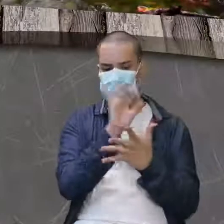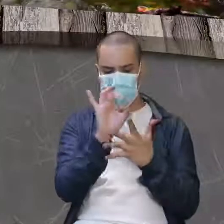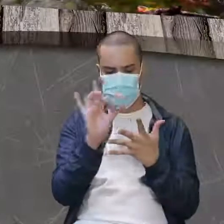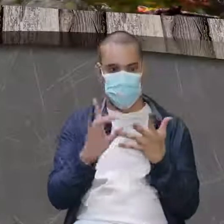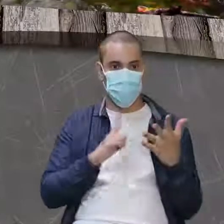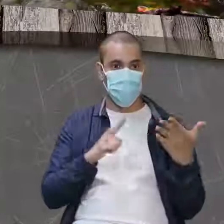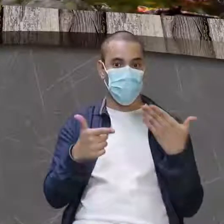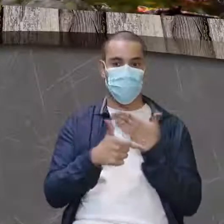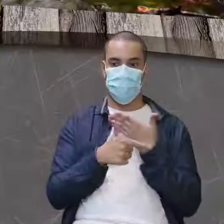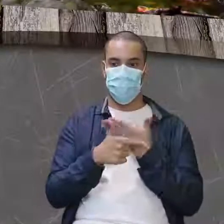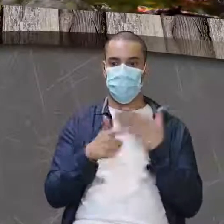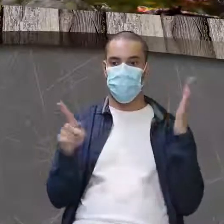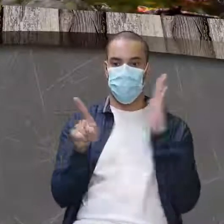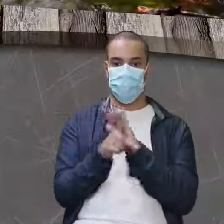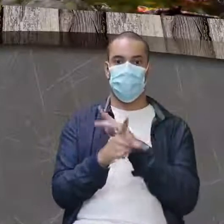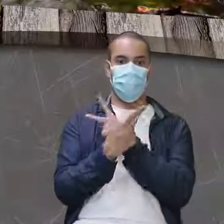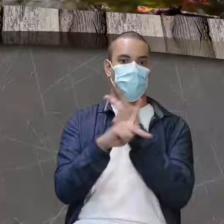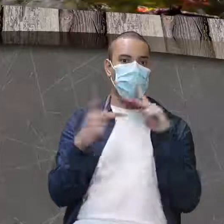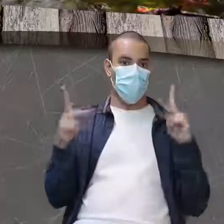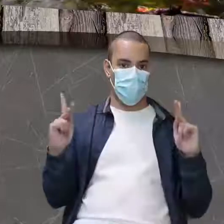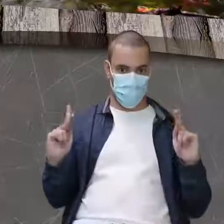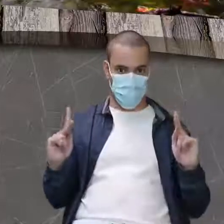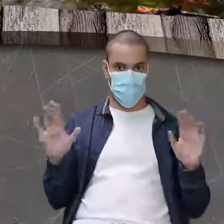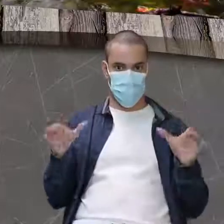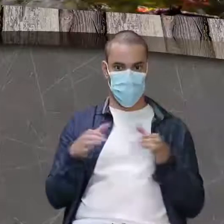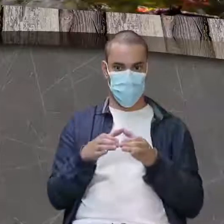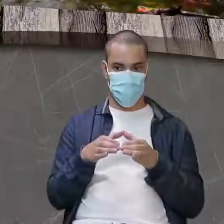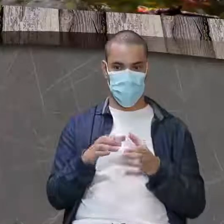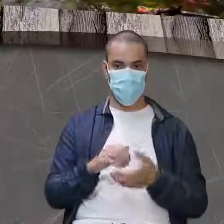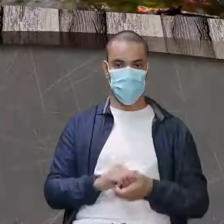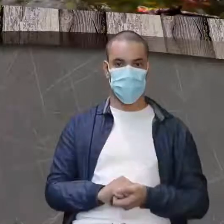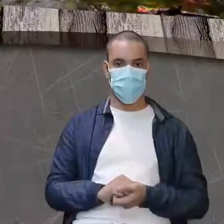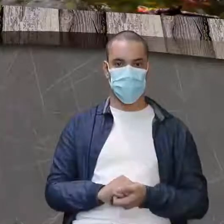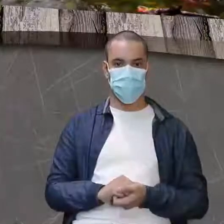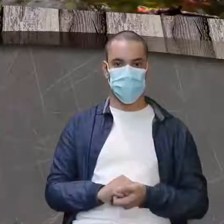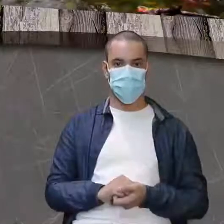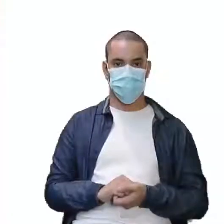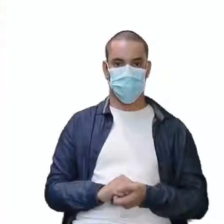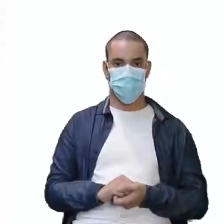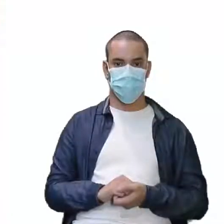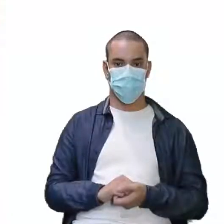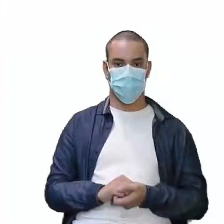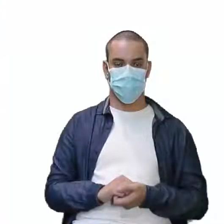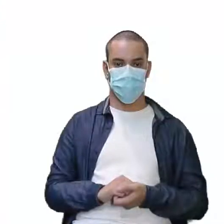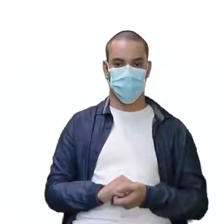com a sua função ali no agrupamento. Vamos lá?